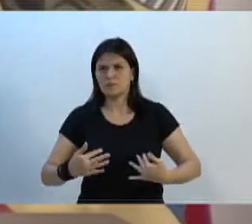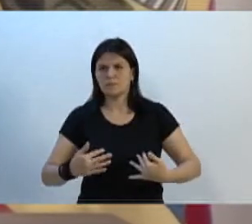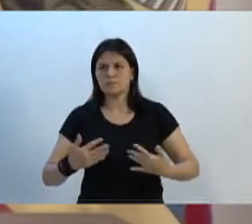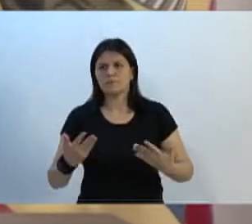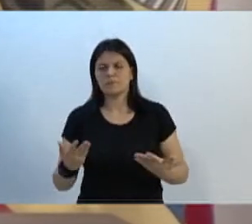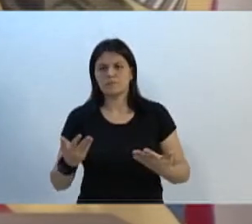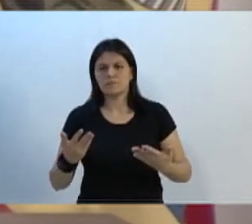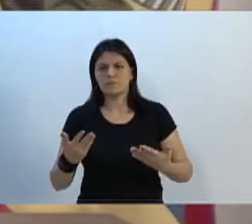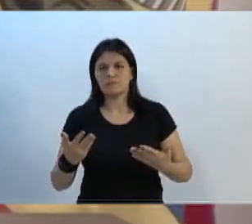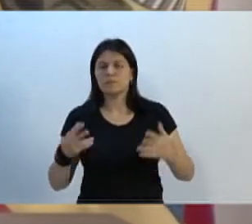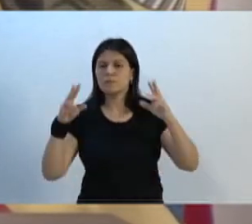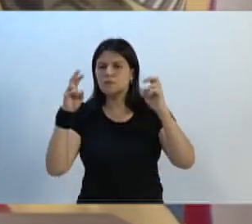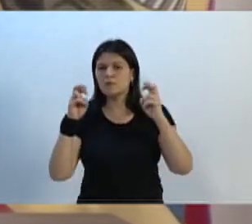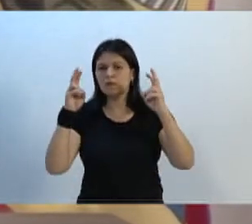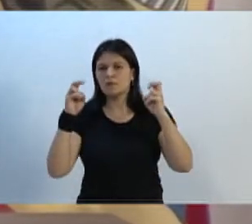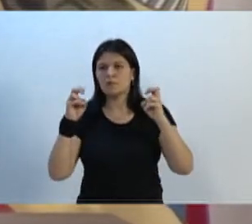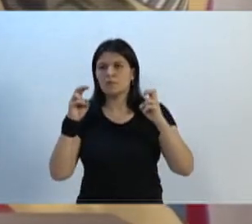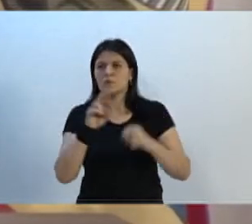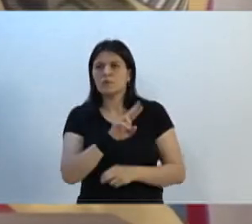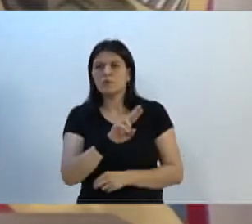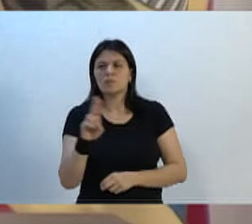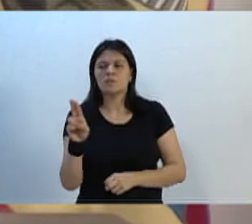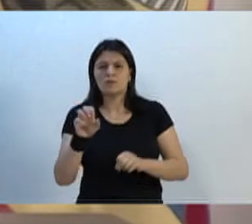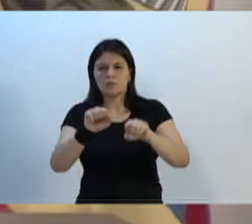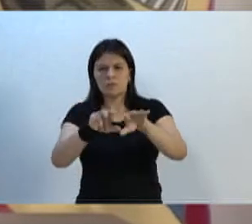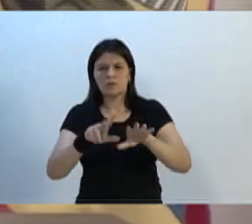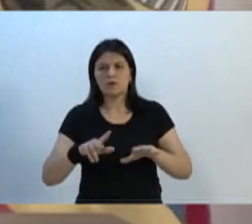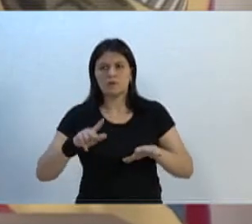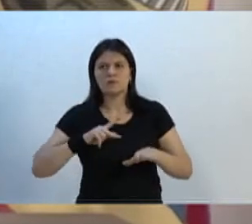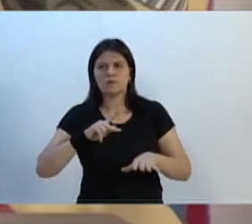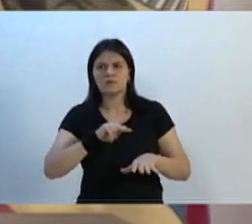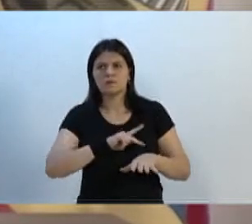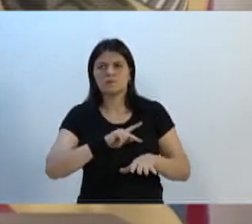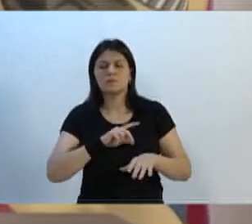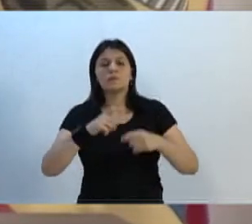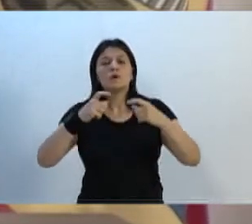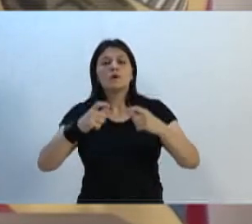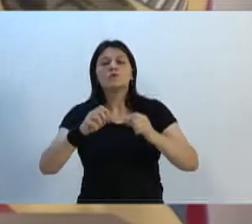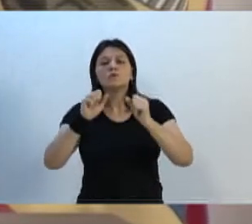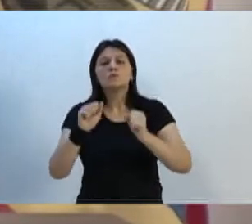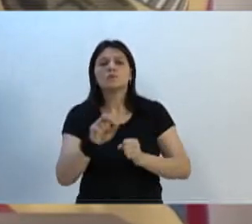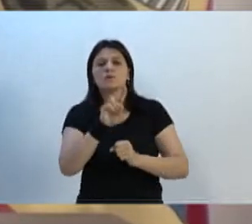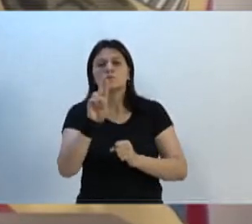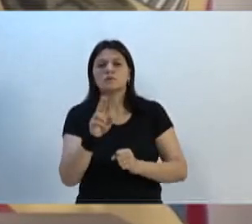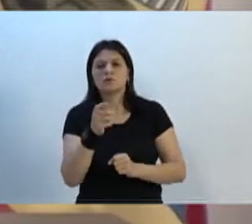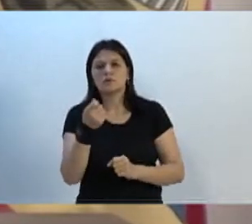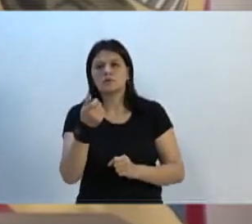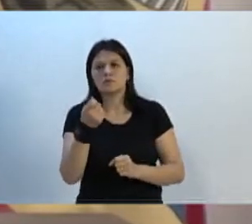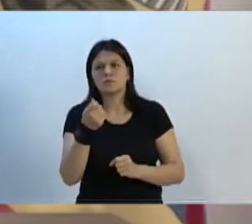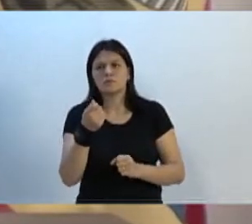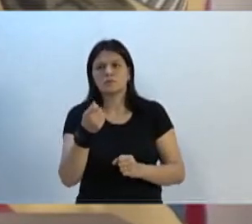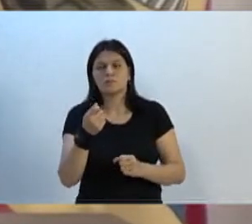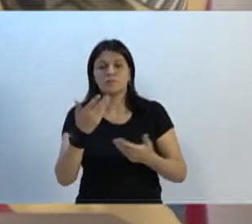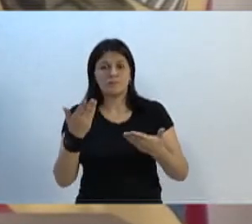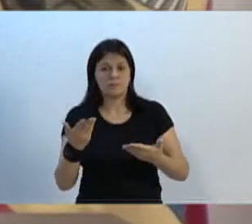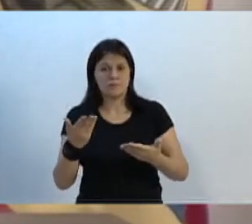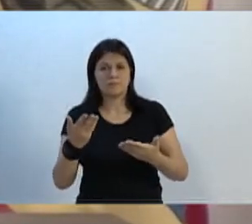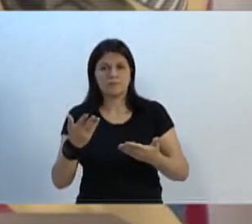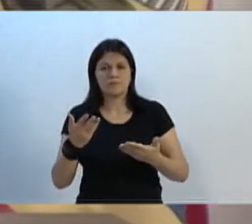dá ênfase ao nome da audiência né onde que pode ser utilizado o dinheiro aquisição